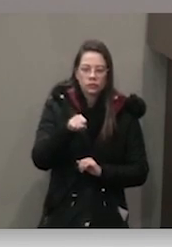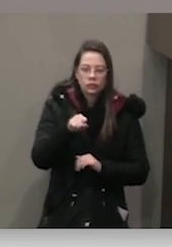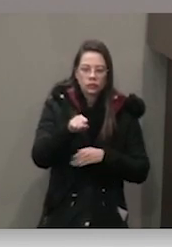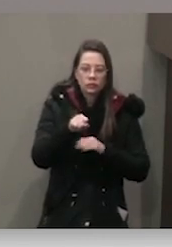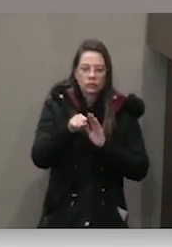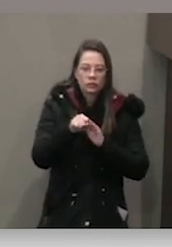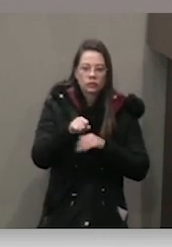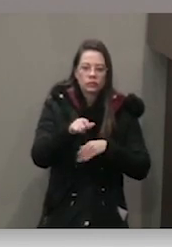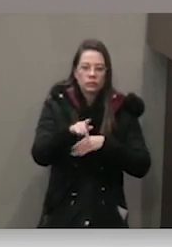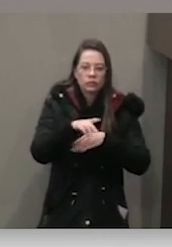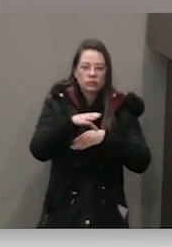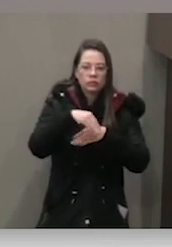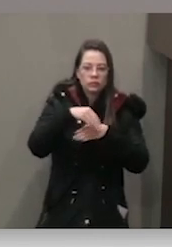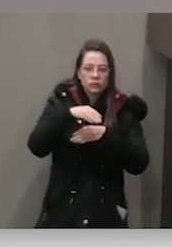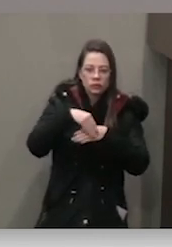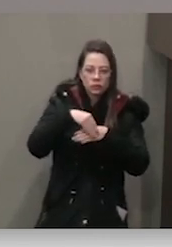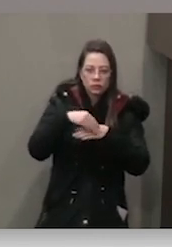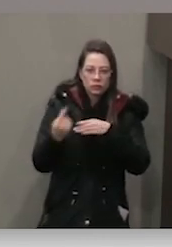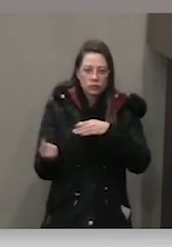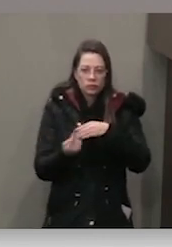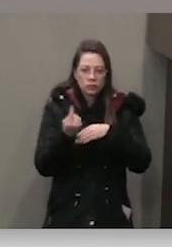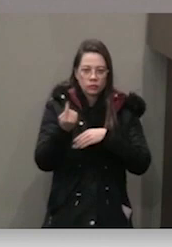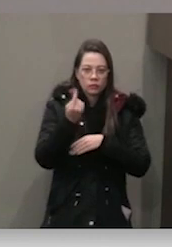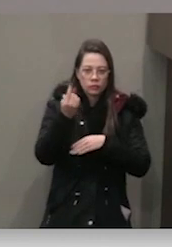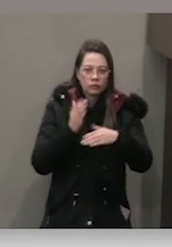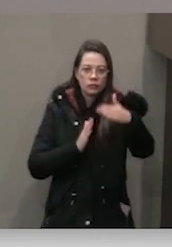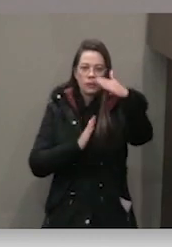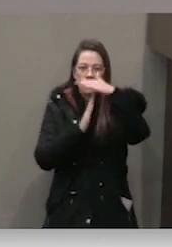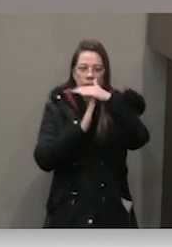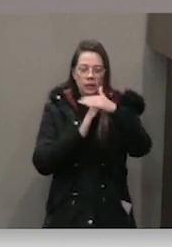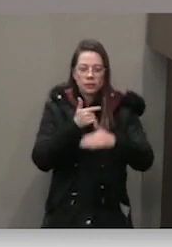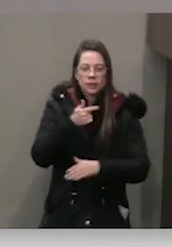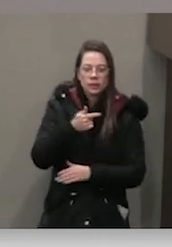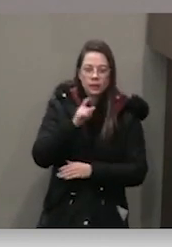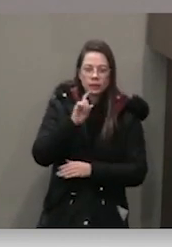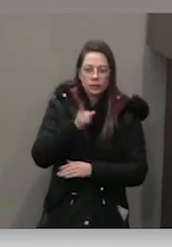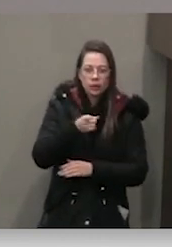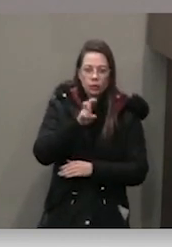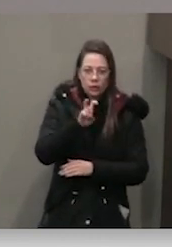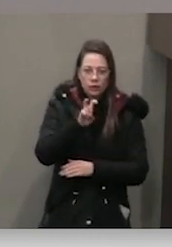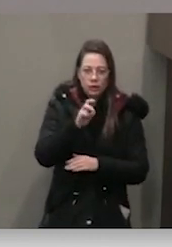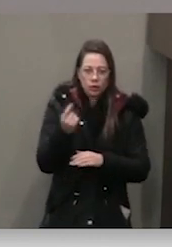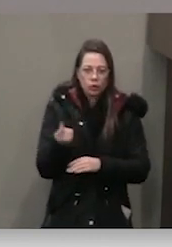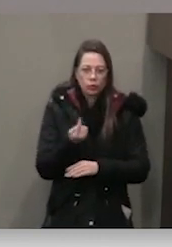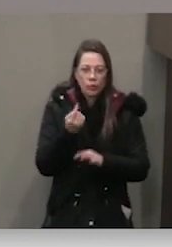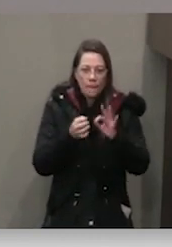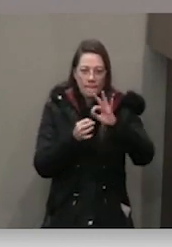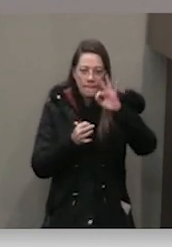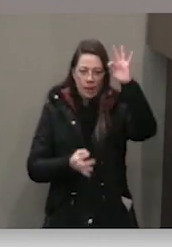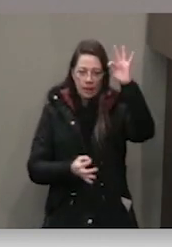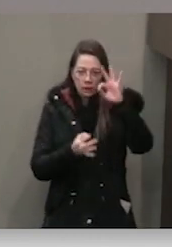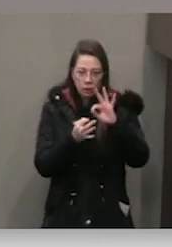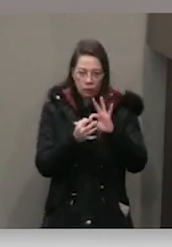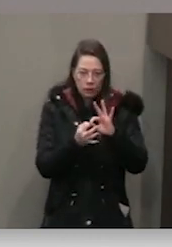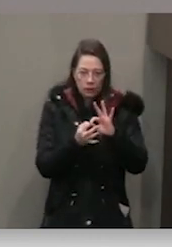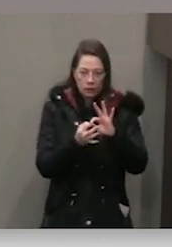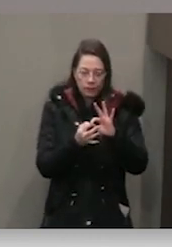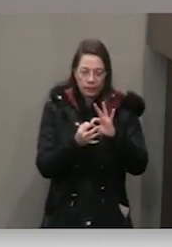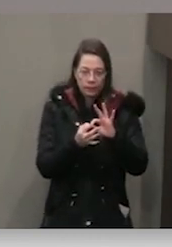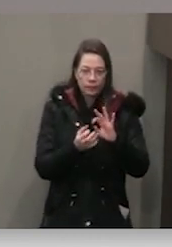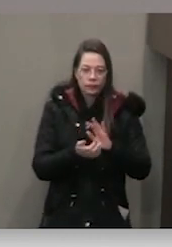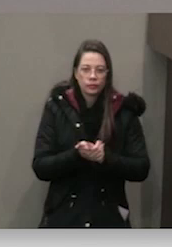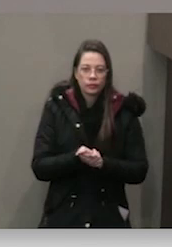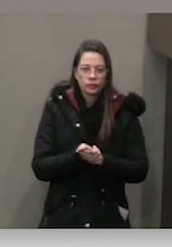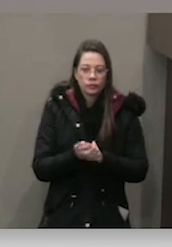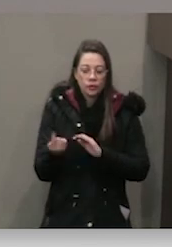Constou a metragem, a altura máxima de 7,5 metros. Entretanto,